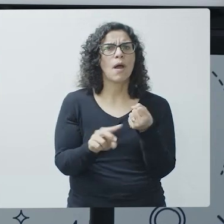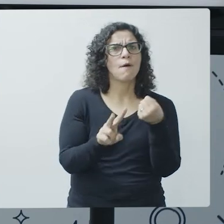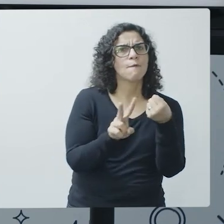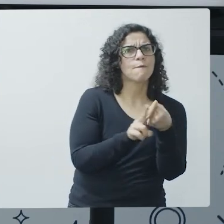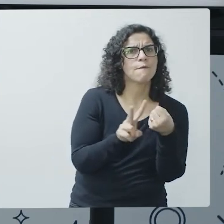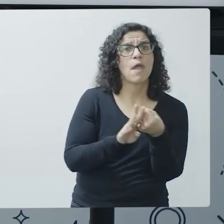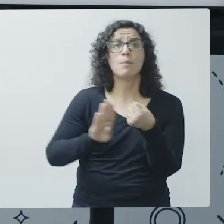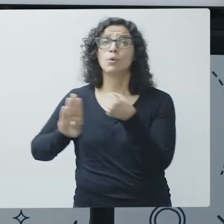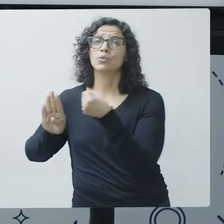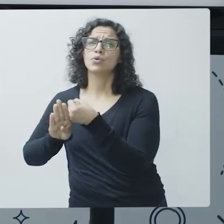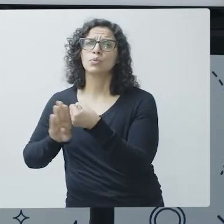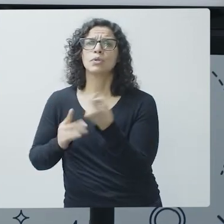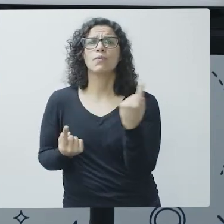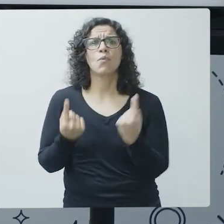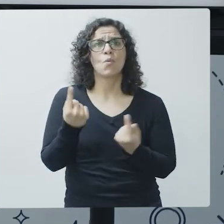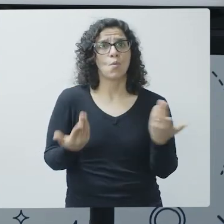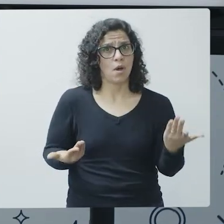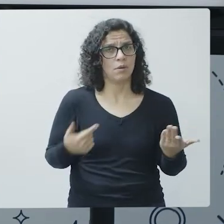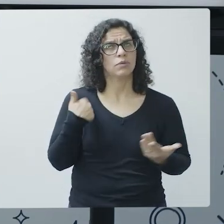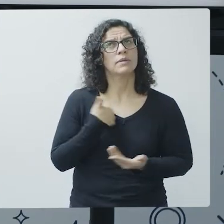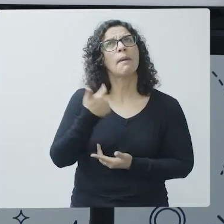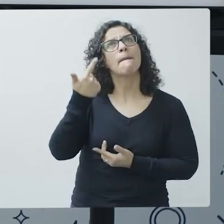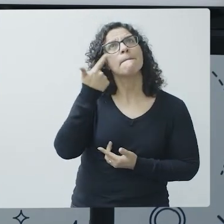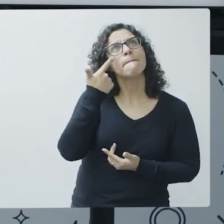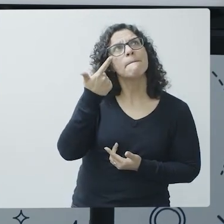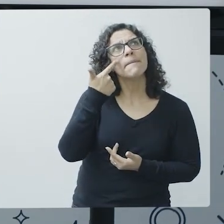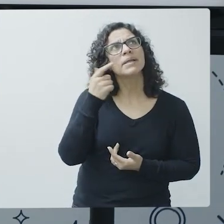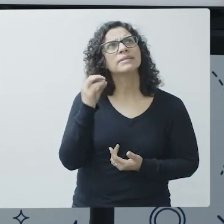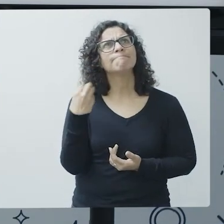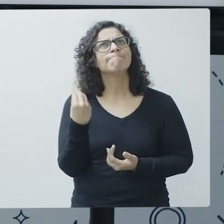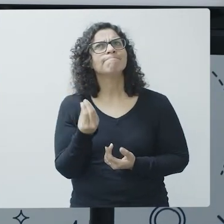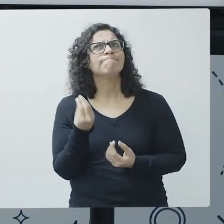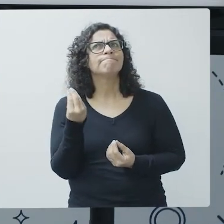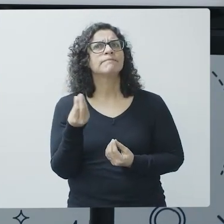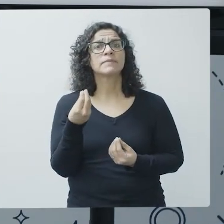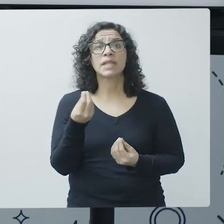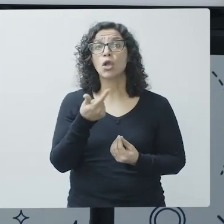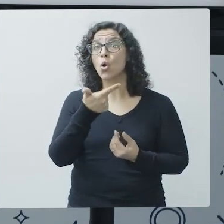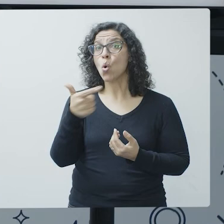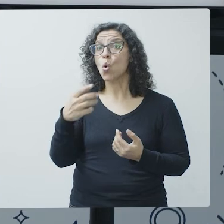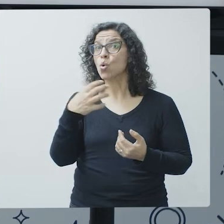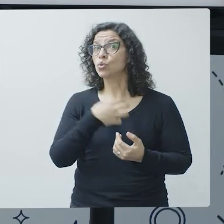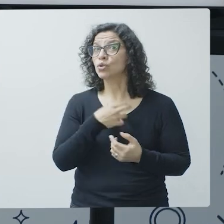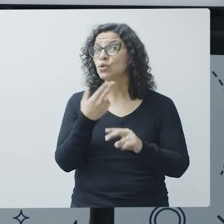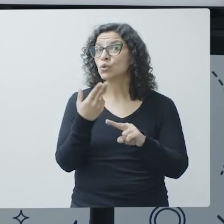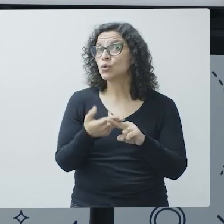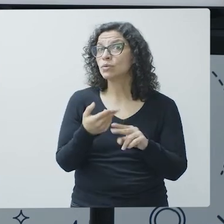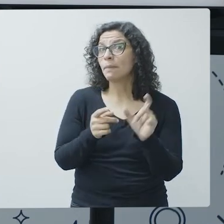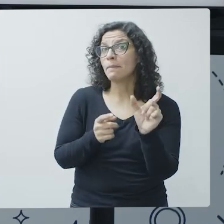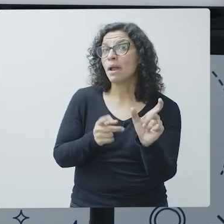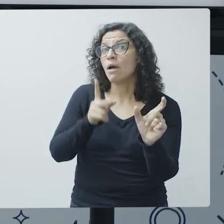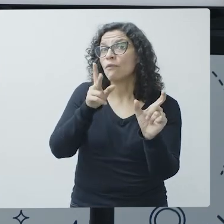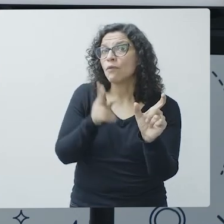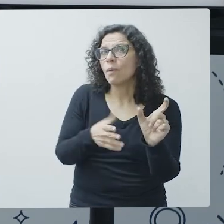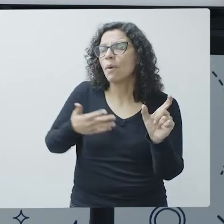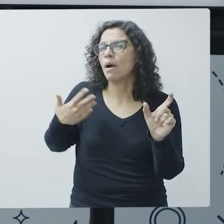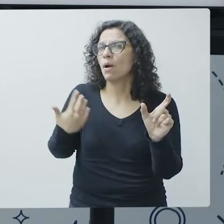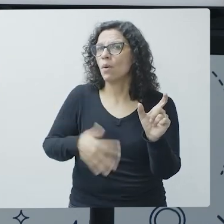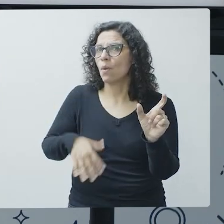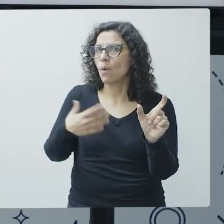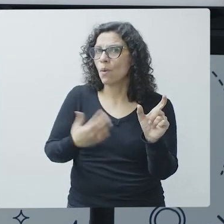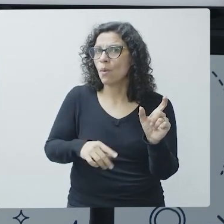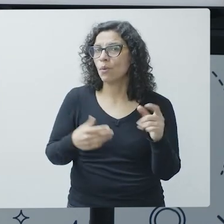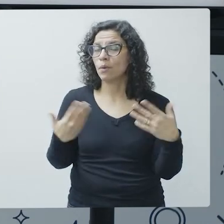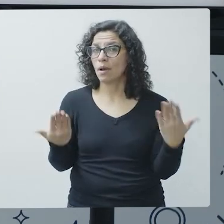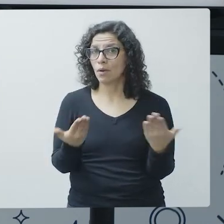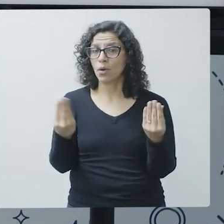quando a gente para, reflete, pensa em muitas outras possibilidades que uma única palavra